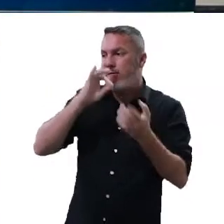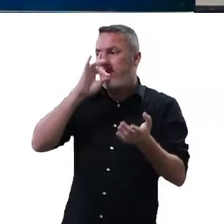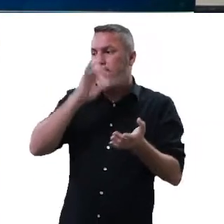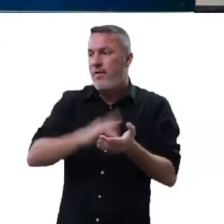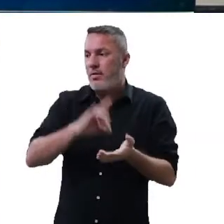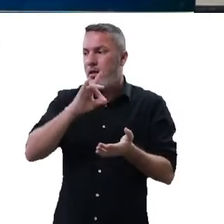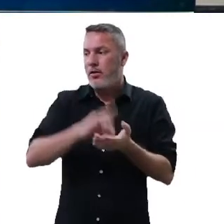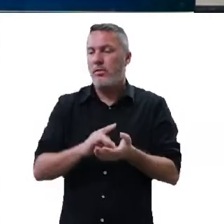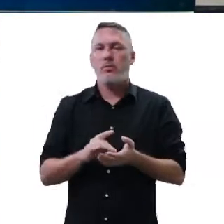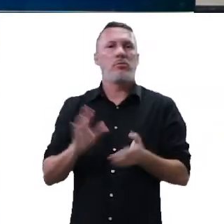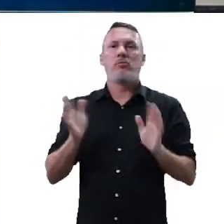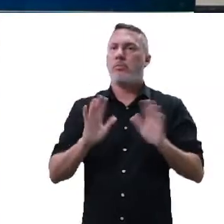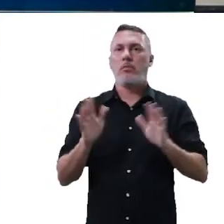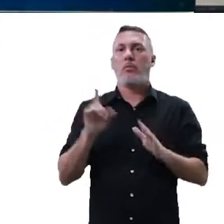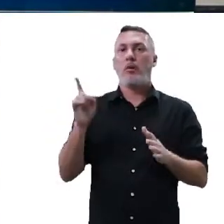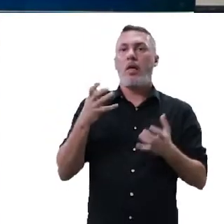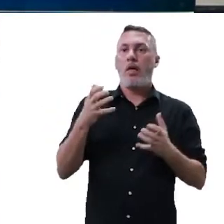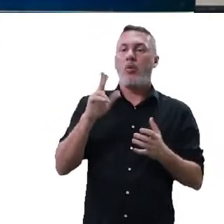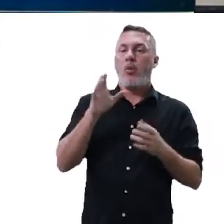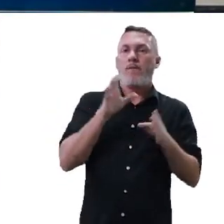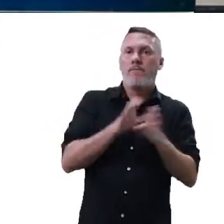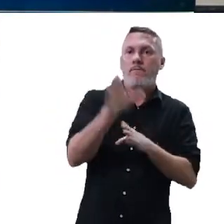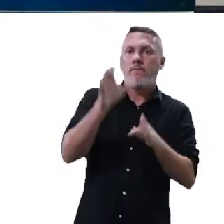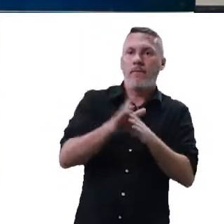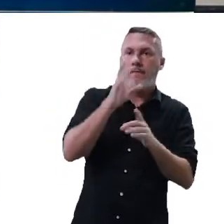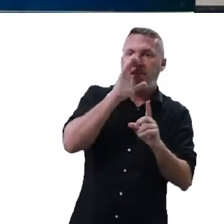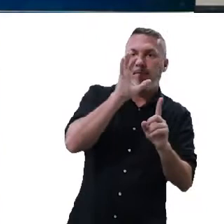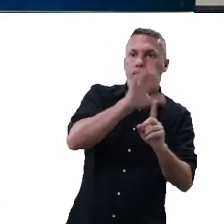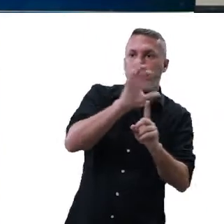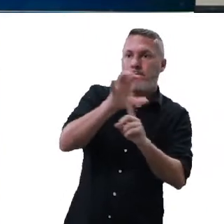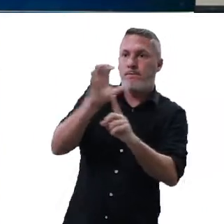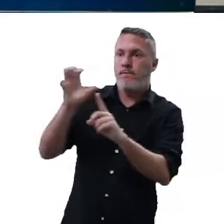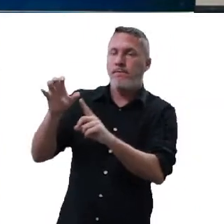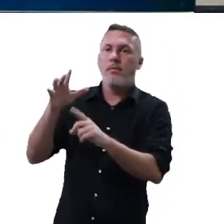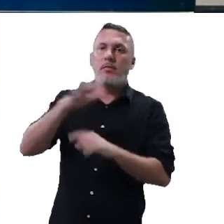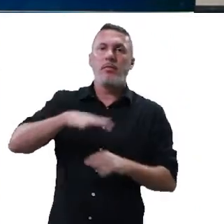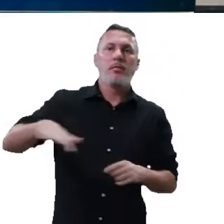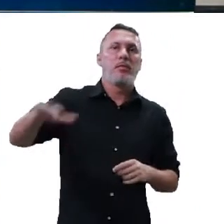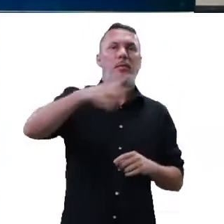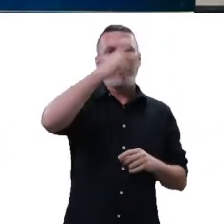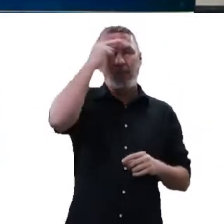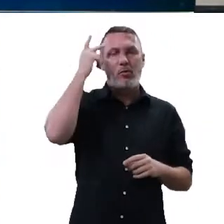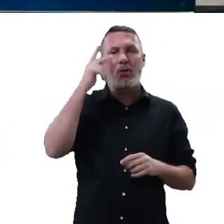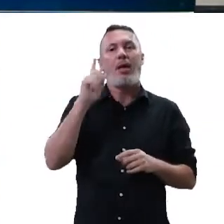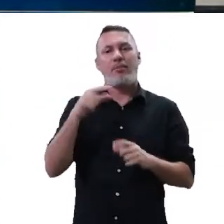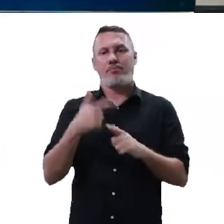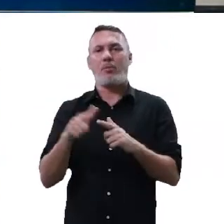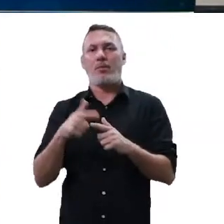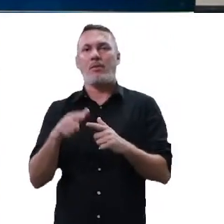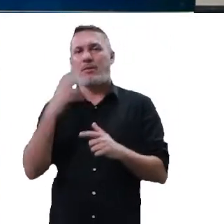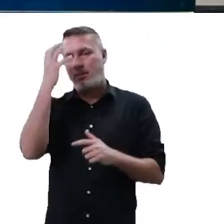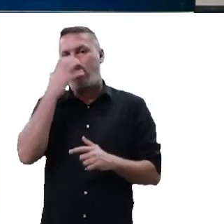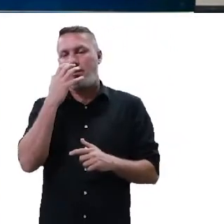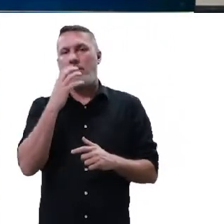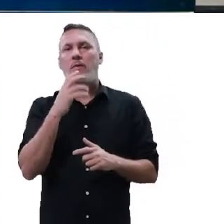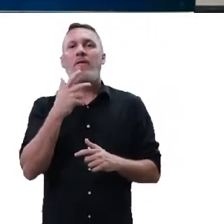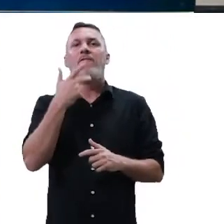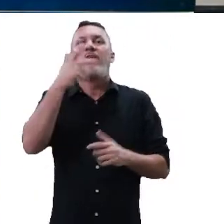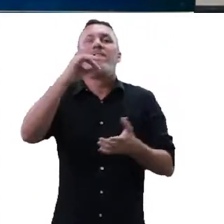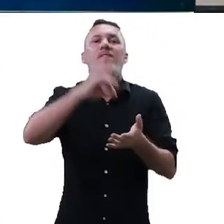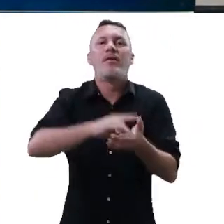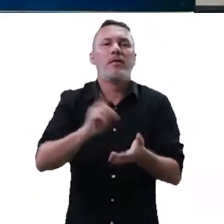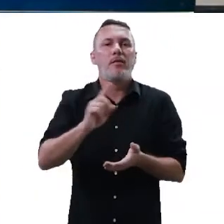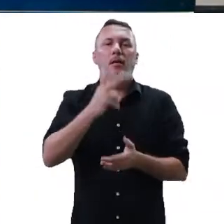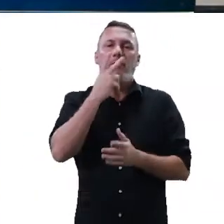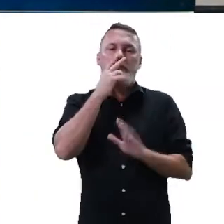apenas preocupados em convencer a plateia, as pessoas, dos seus argumentos. E aí tem um problema sério. Qual é o problema?